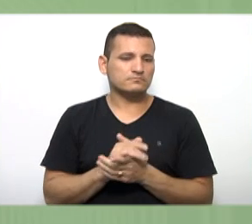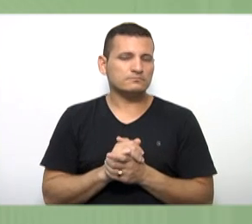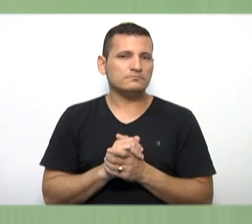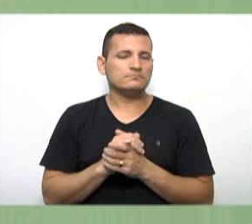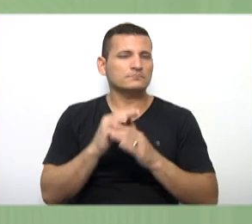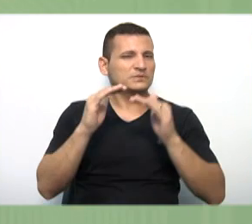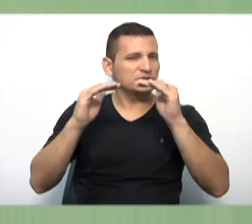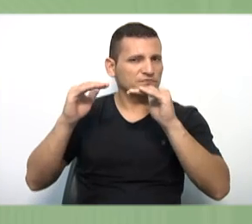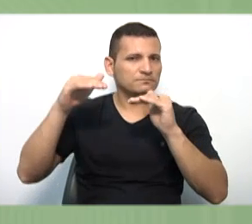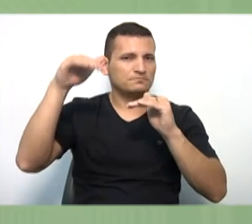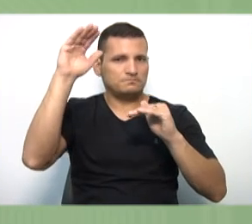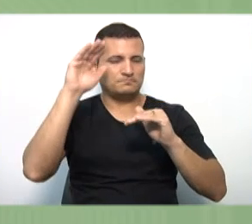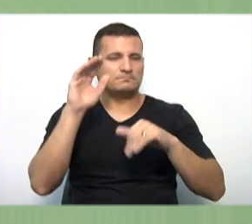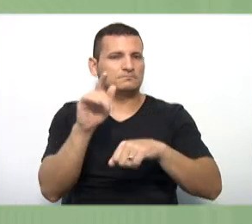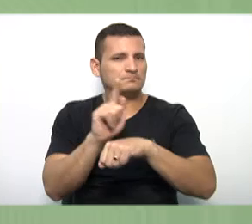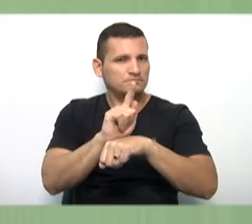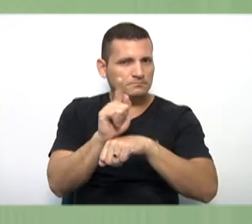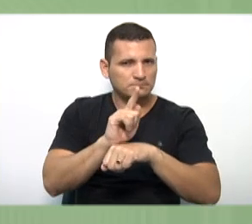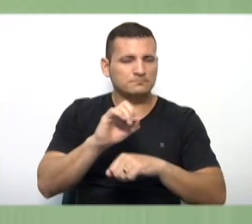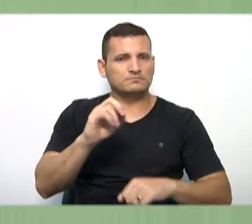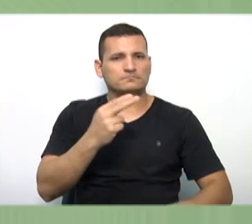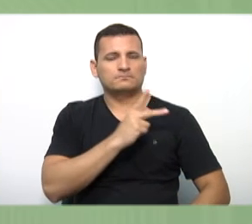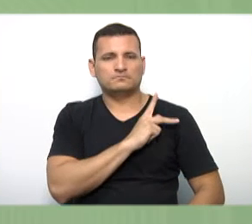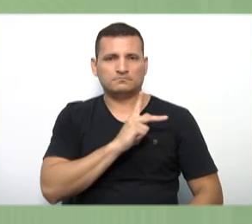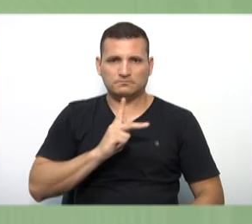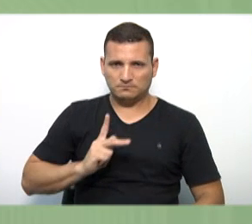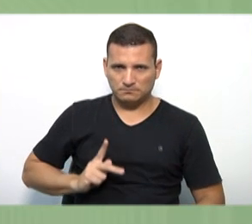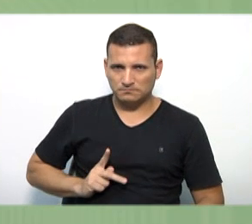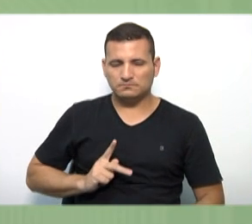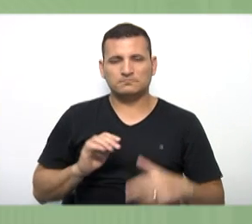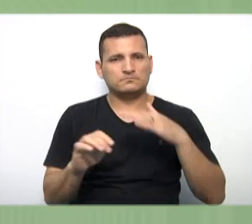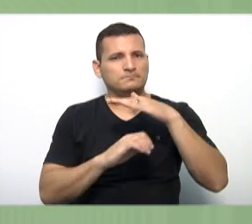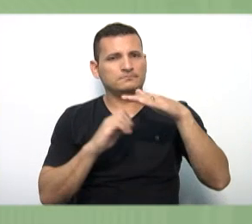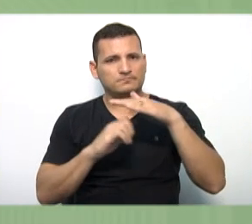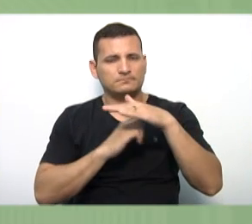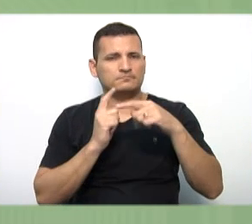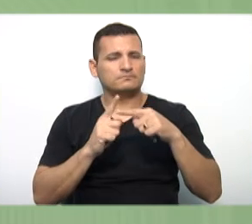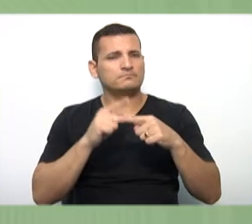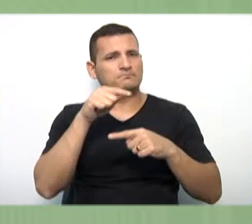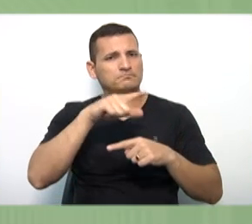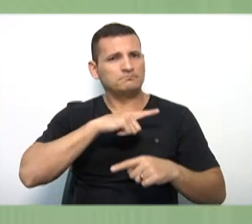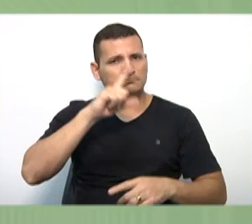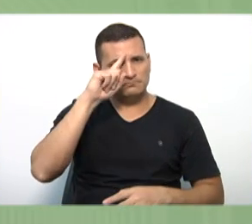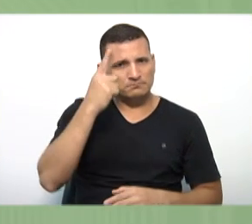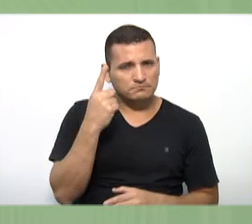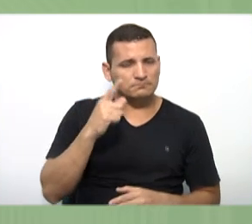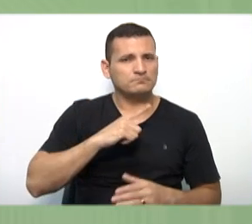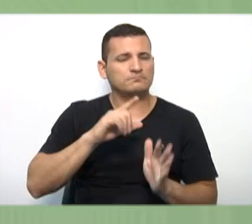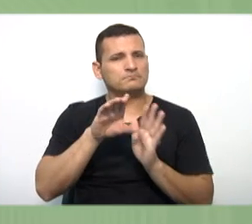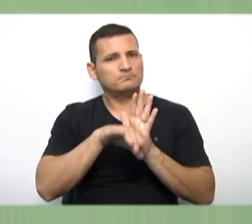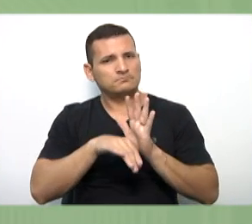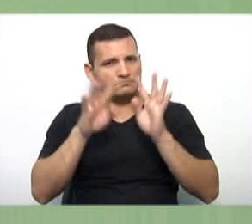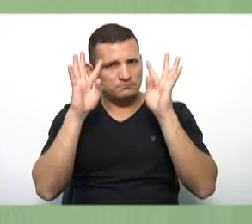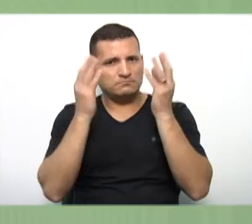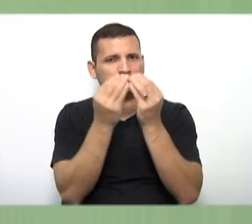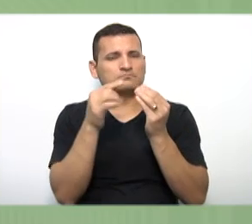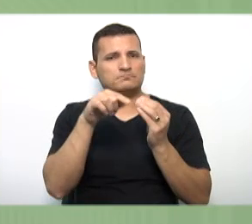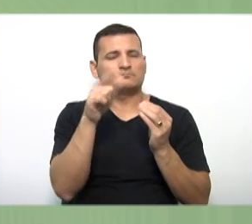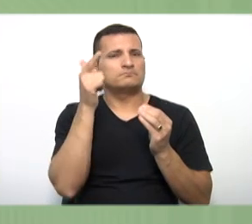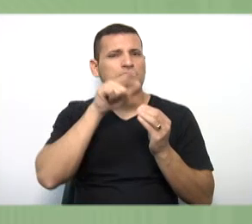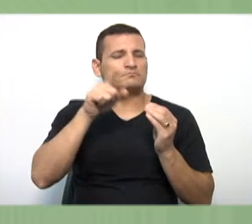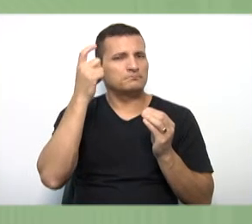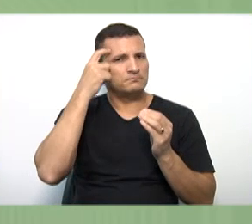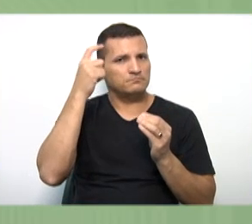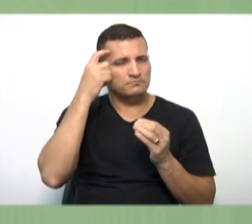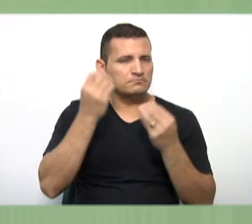de gerência ou níveis de previdência das organizações, porque eles têm ideias, conceitos abstratos e eles conseguem pensar